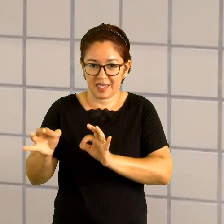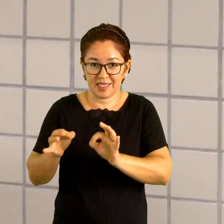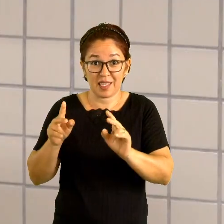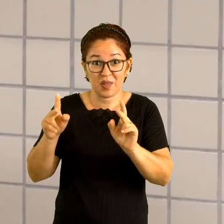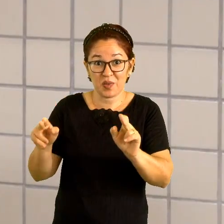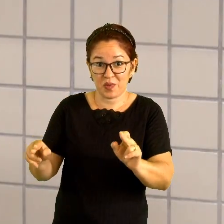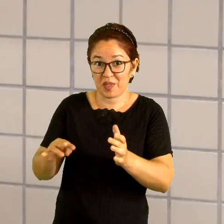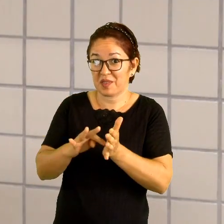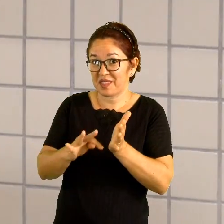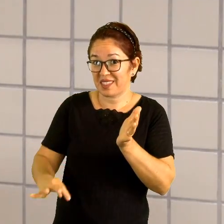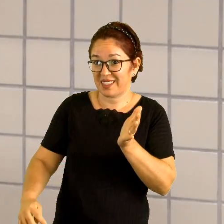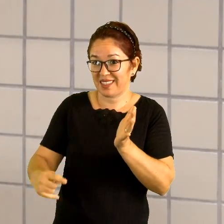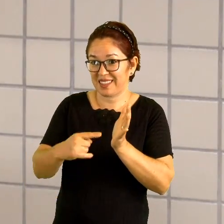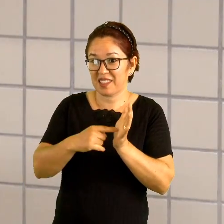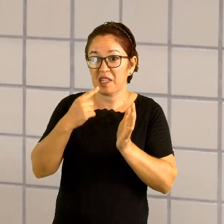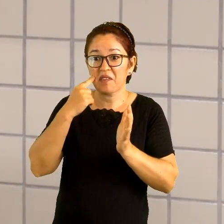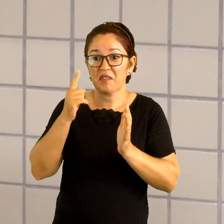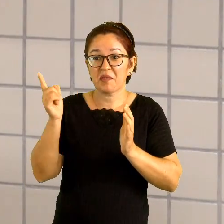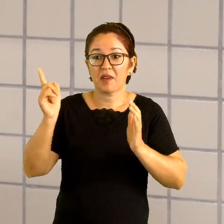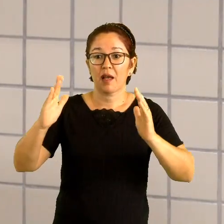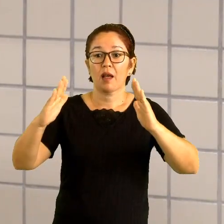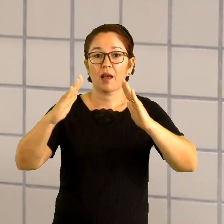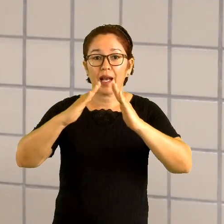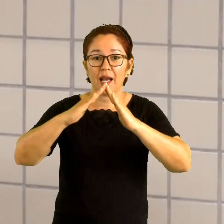casa sonolenta. O que é